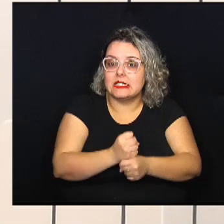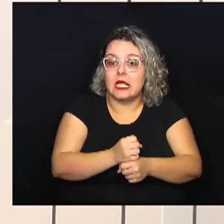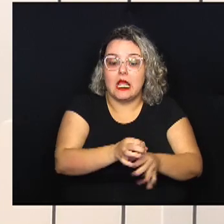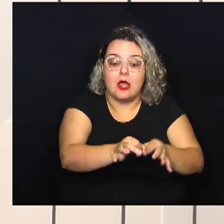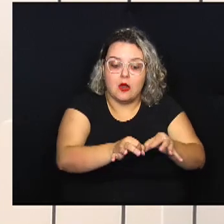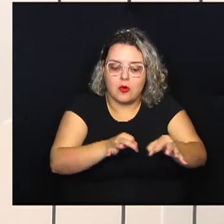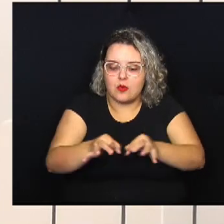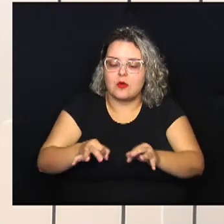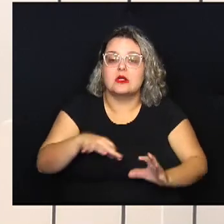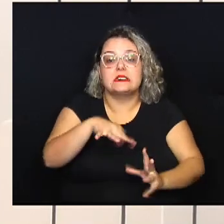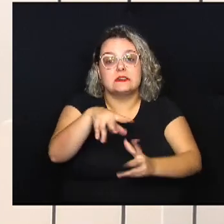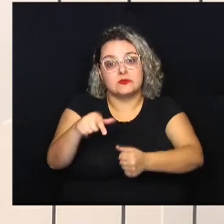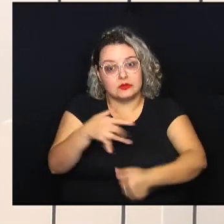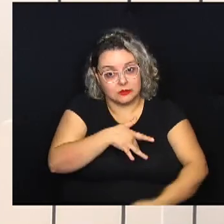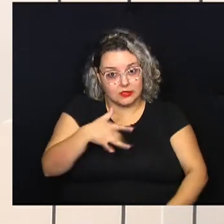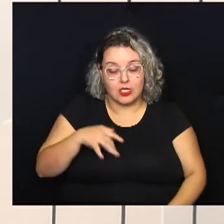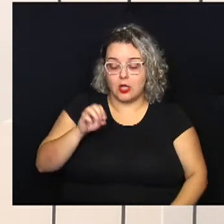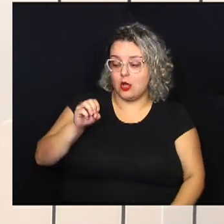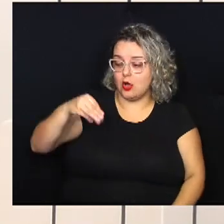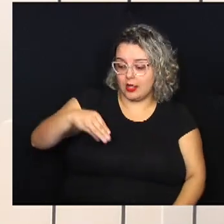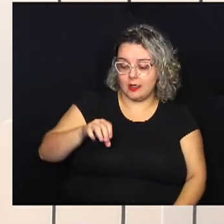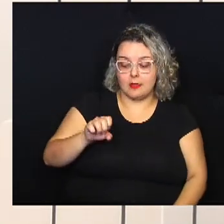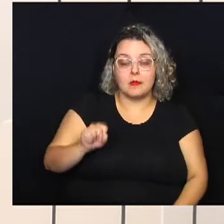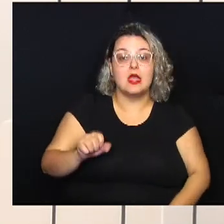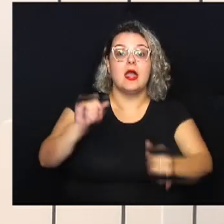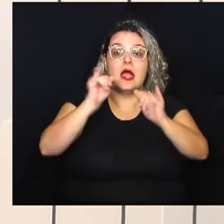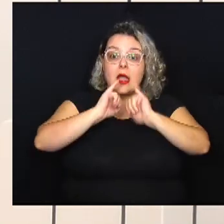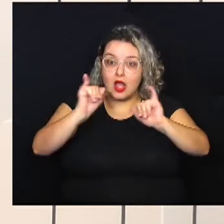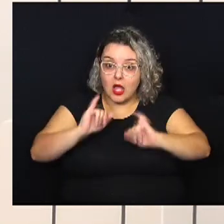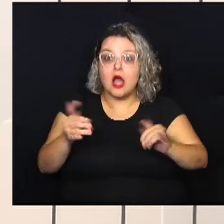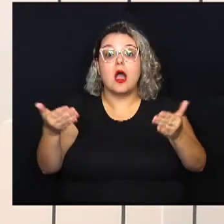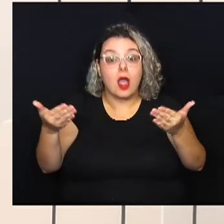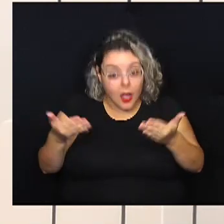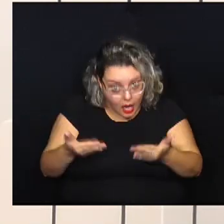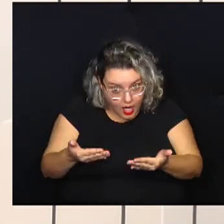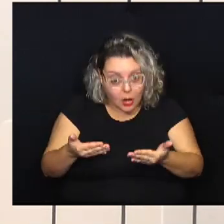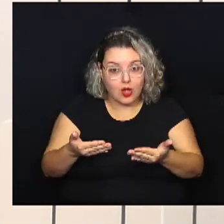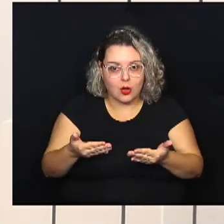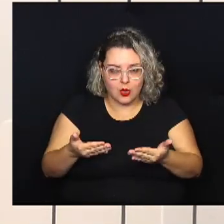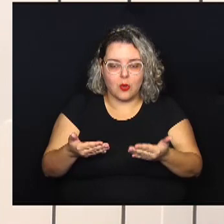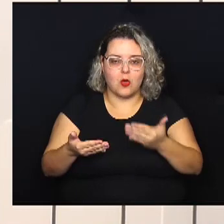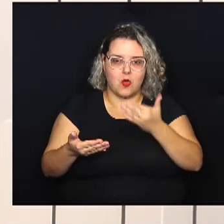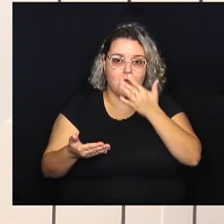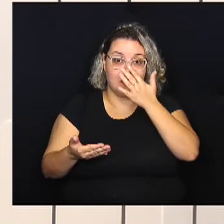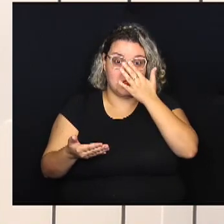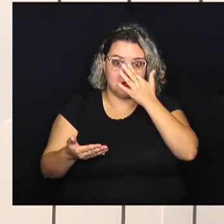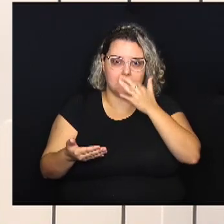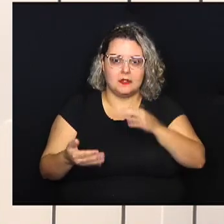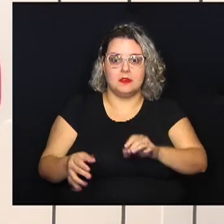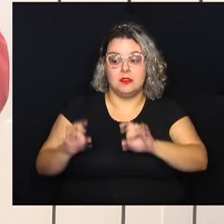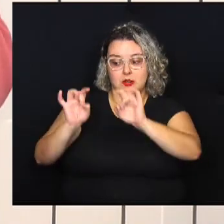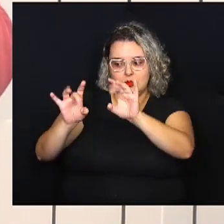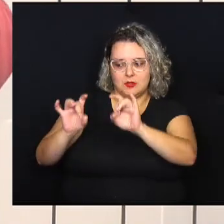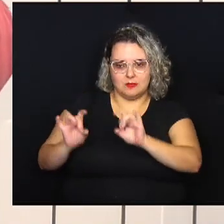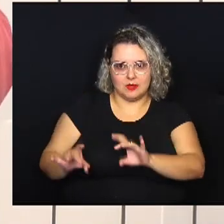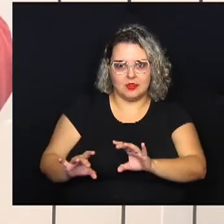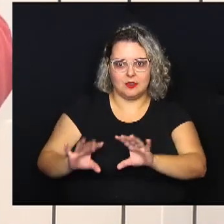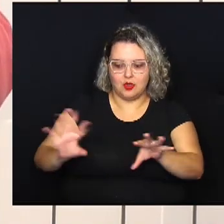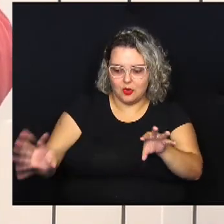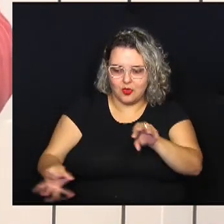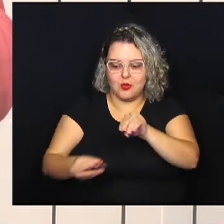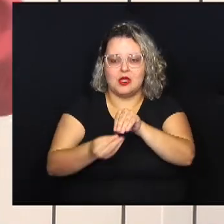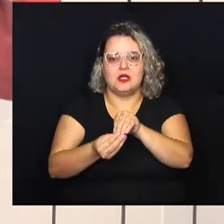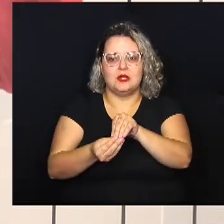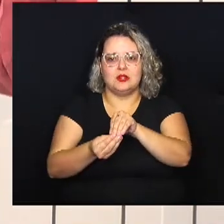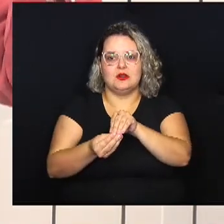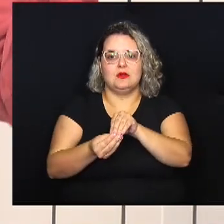Organização Mundial da Saúde, a OMS, anunciou agora há pouco que os especialistas chegaram à